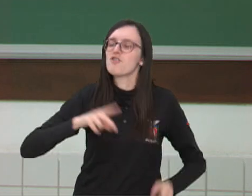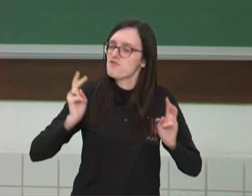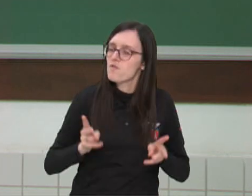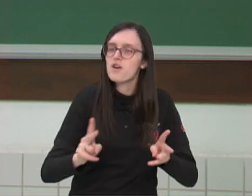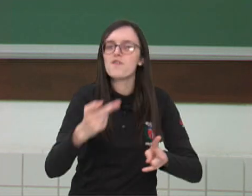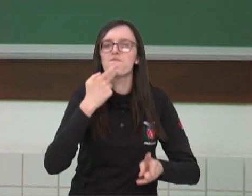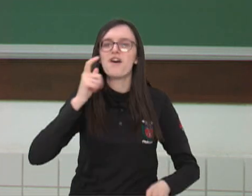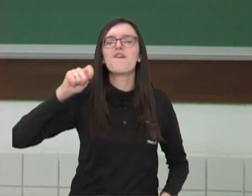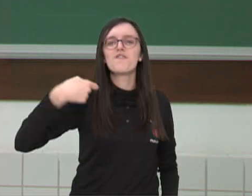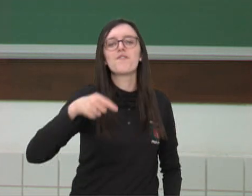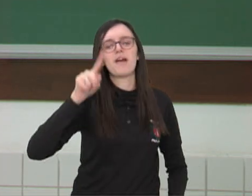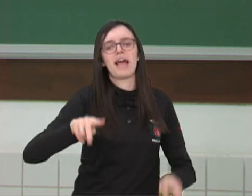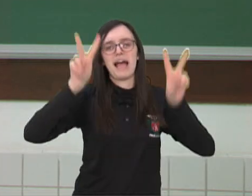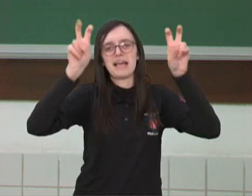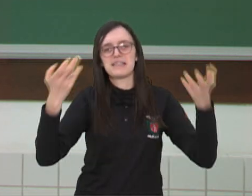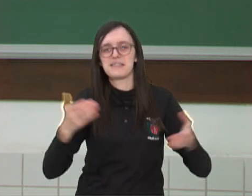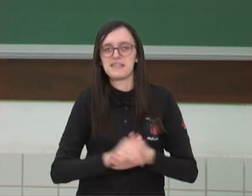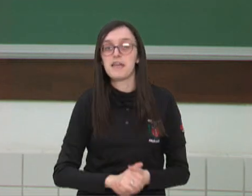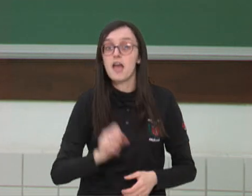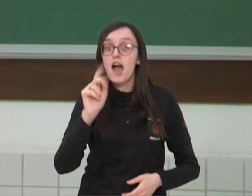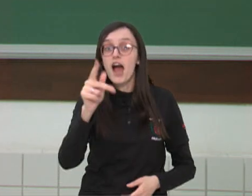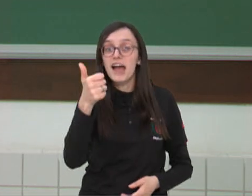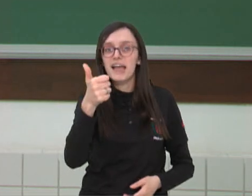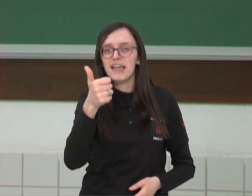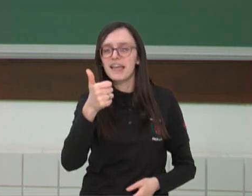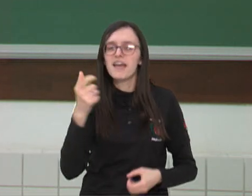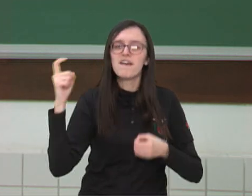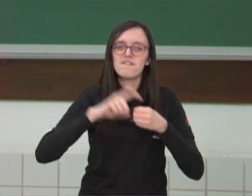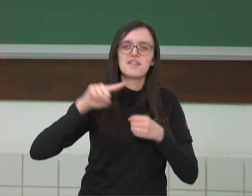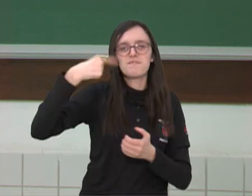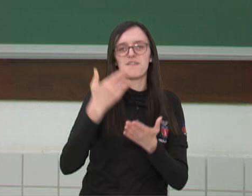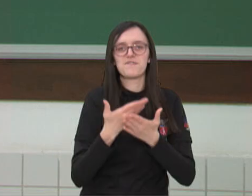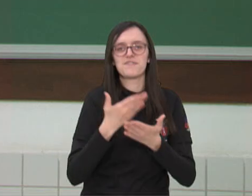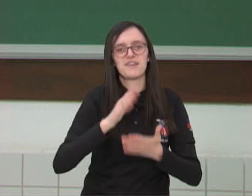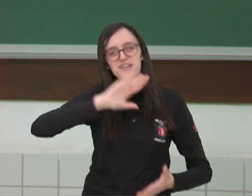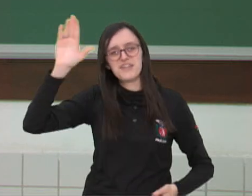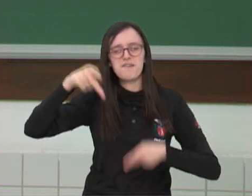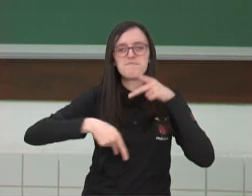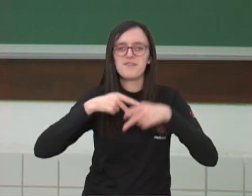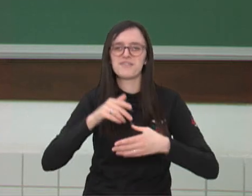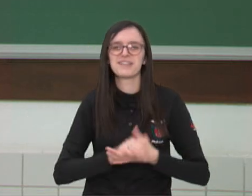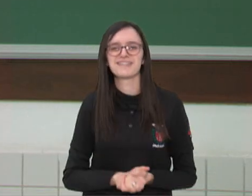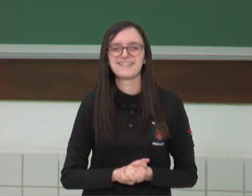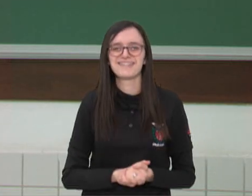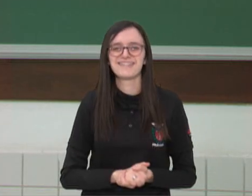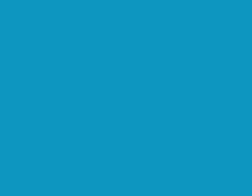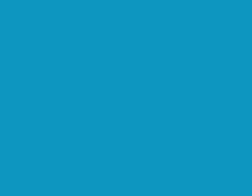continua a falar sobre esse assunto, ok? Volta aqui na próxima aula. Tchau, povo!